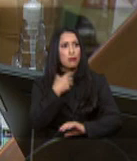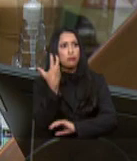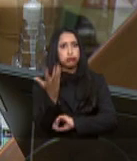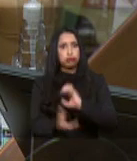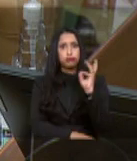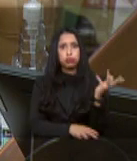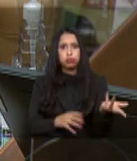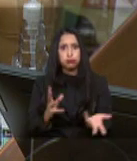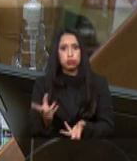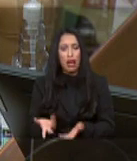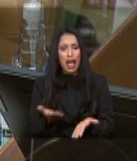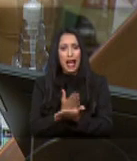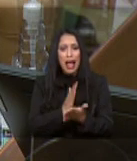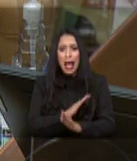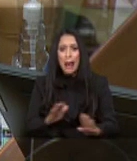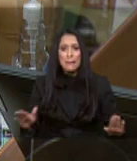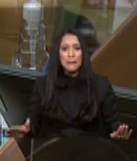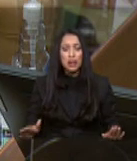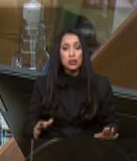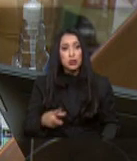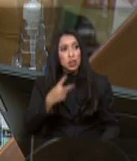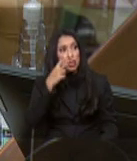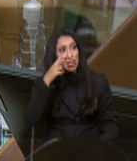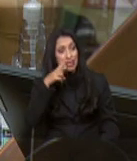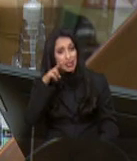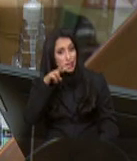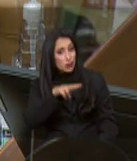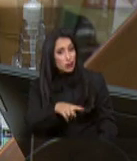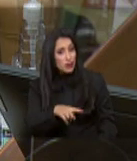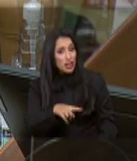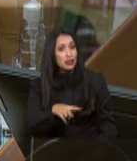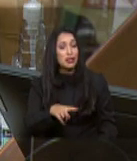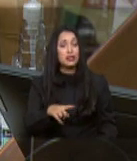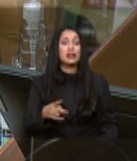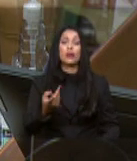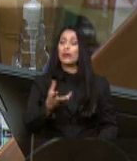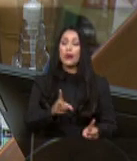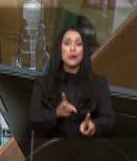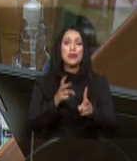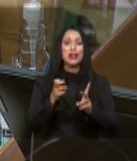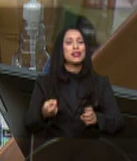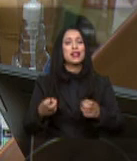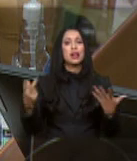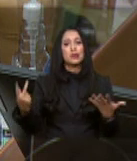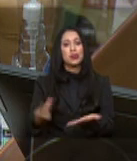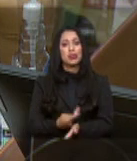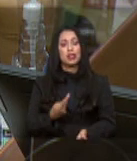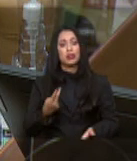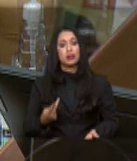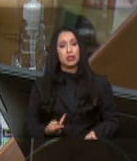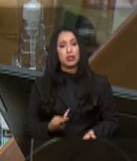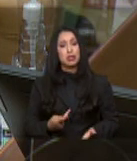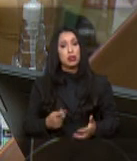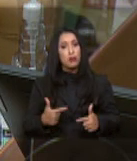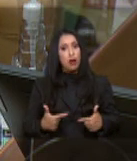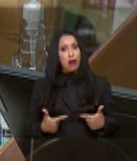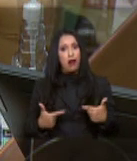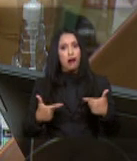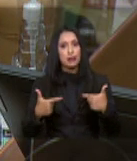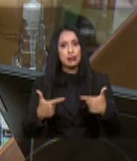silenciosa e invisível a olhos desatentos quanto à dinâmica necessária de